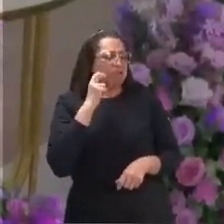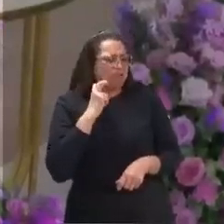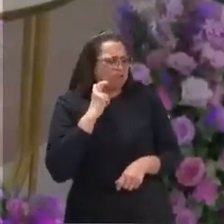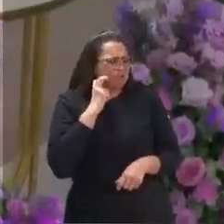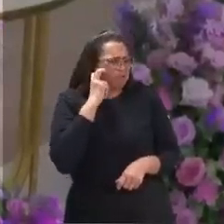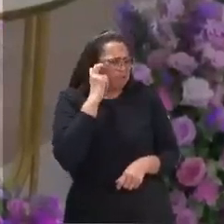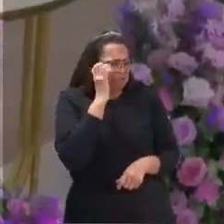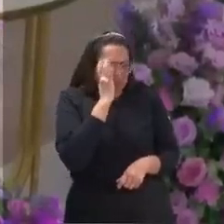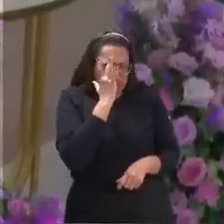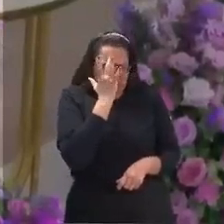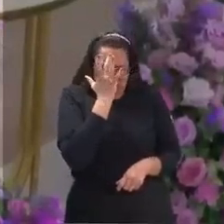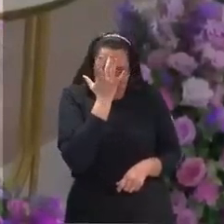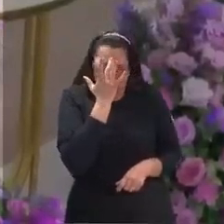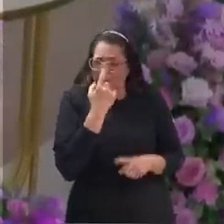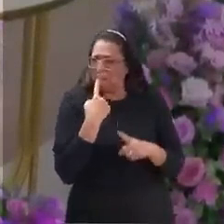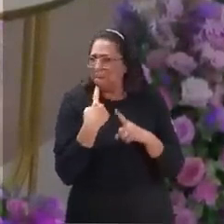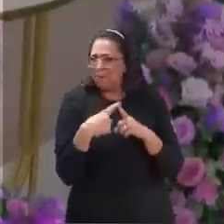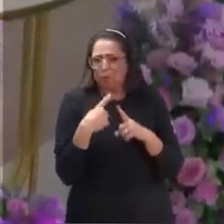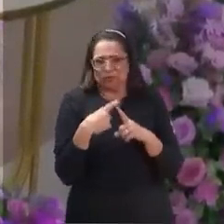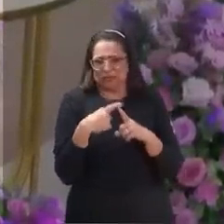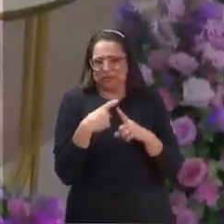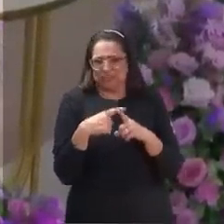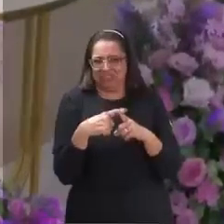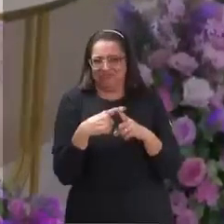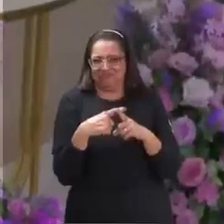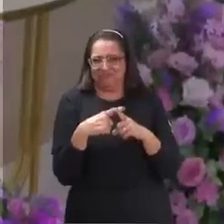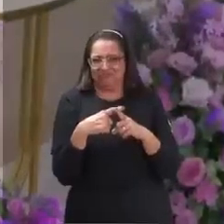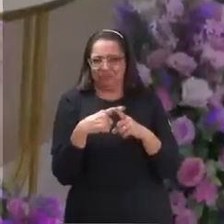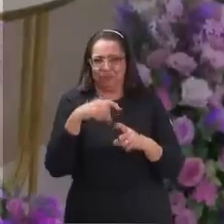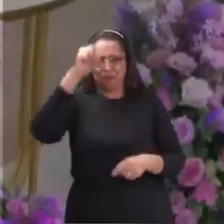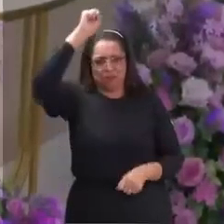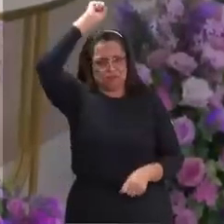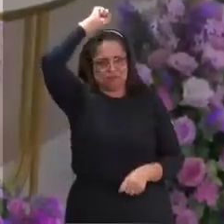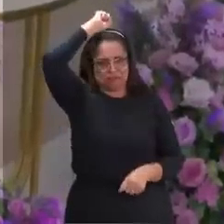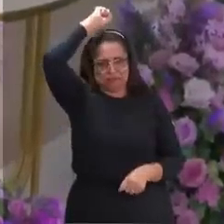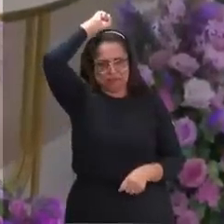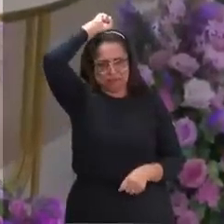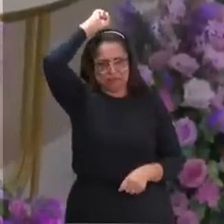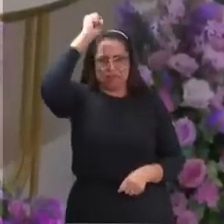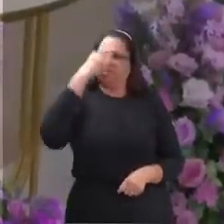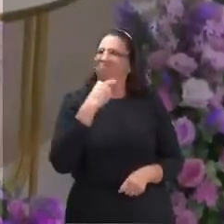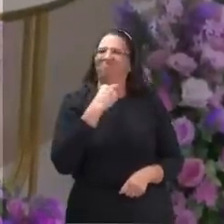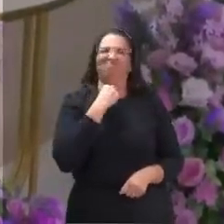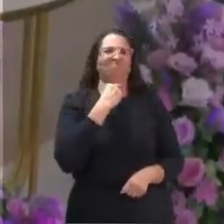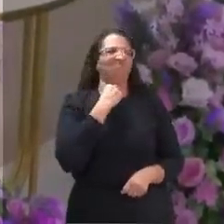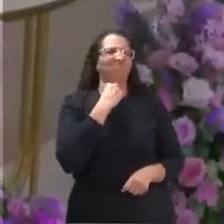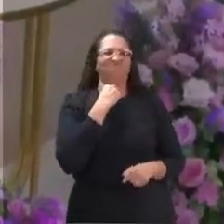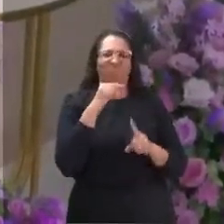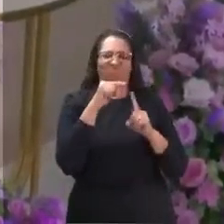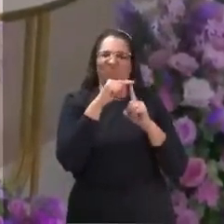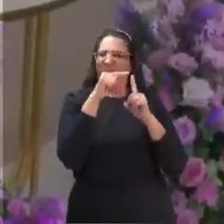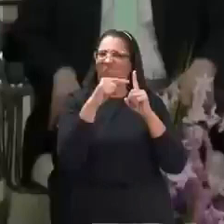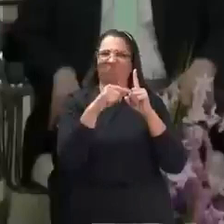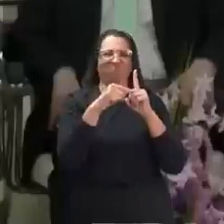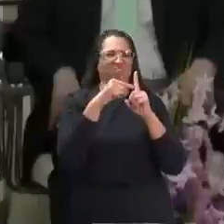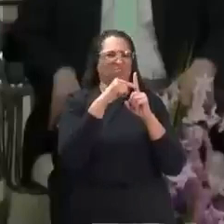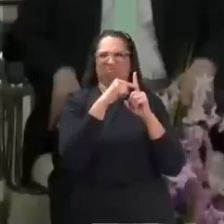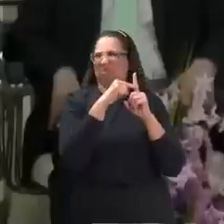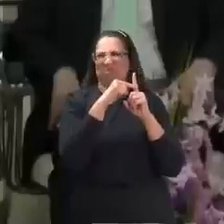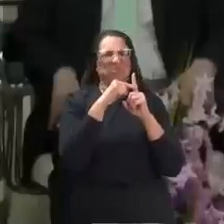que Sara era estéril. E ser estéril era o mais alto nível da